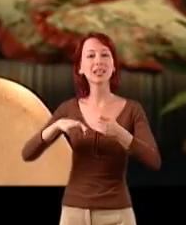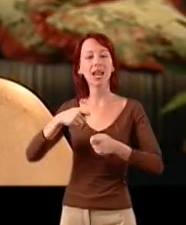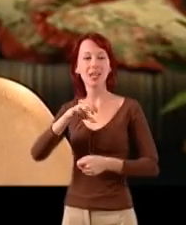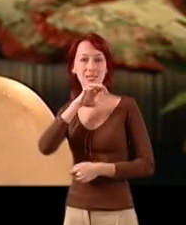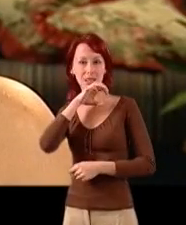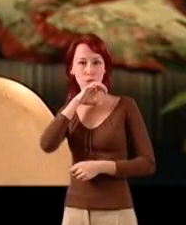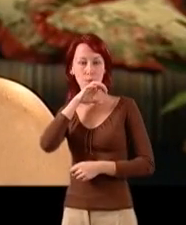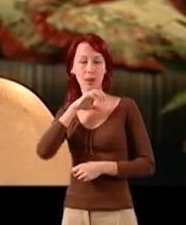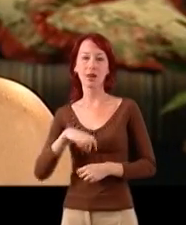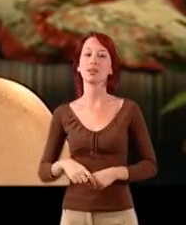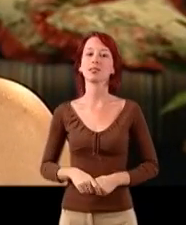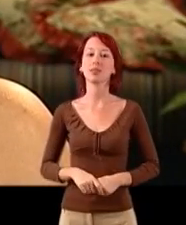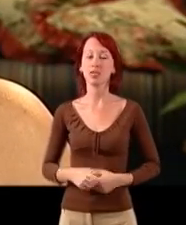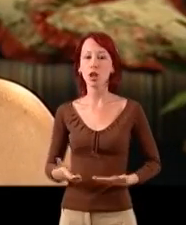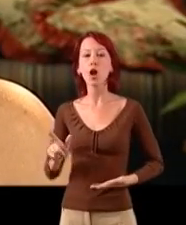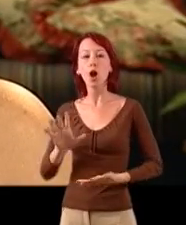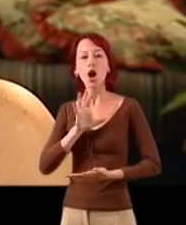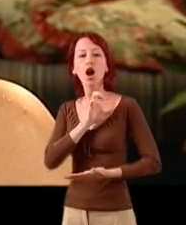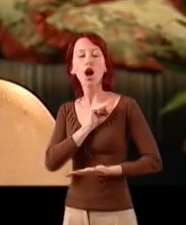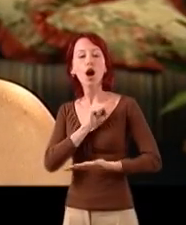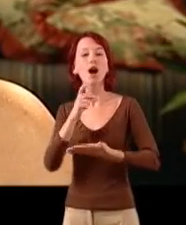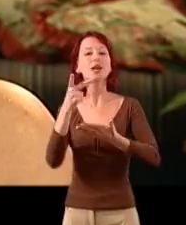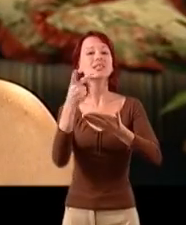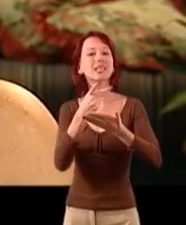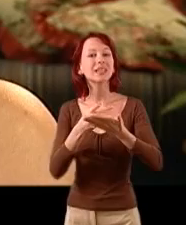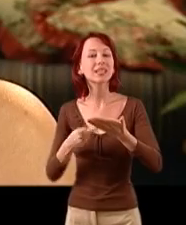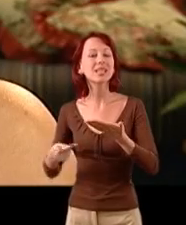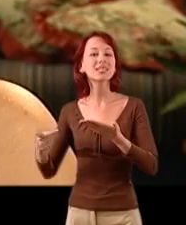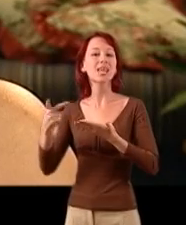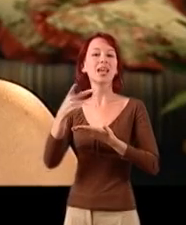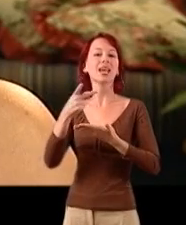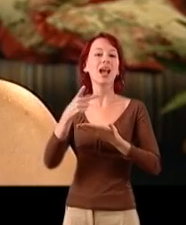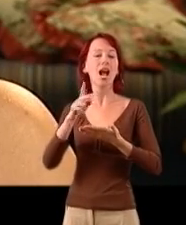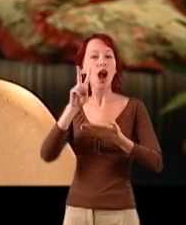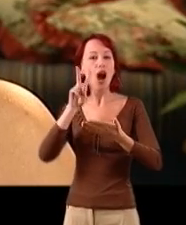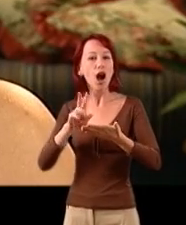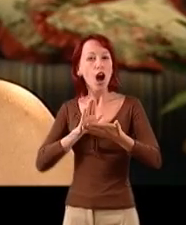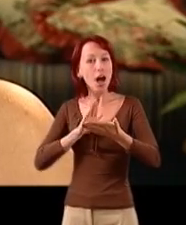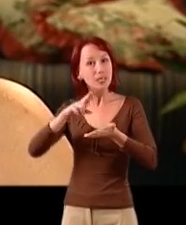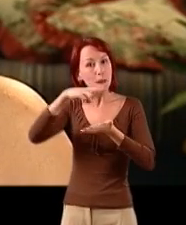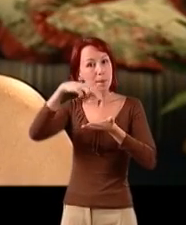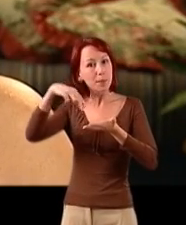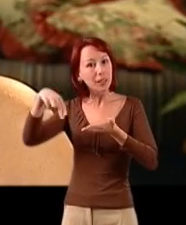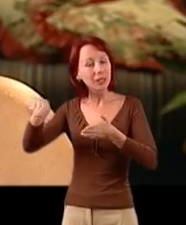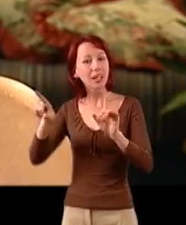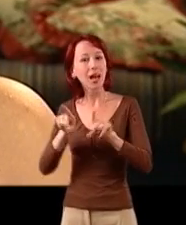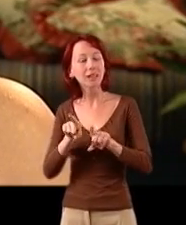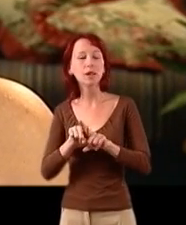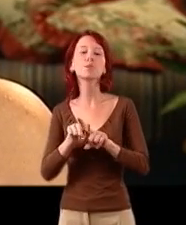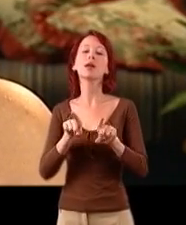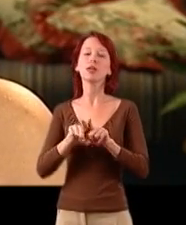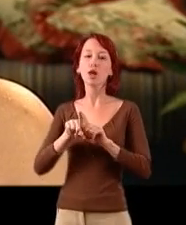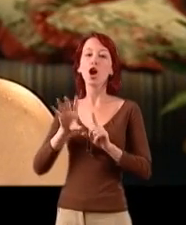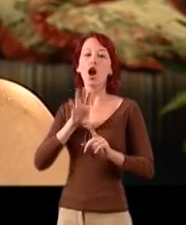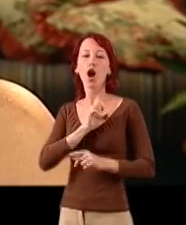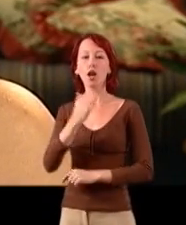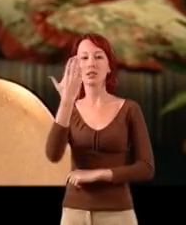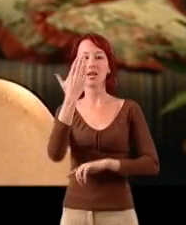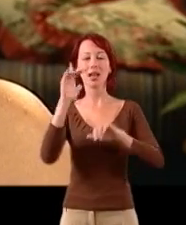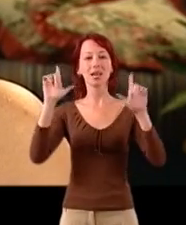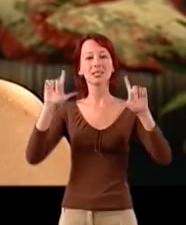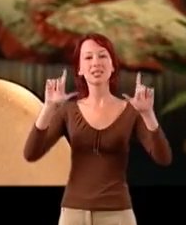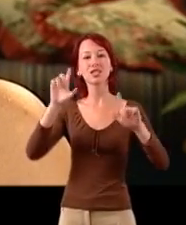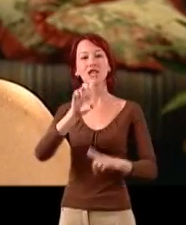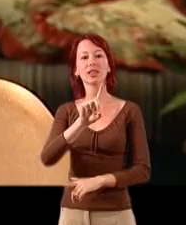de desenhar, de pintar, que eu compro sempre uns livrinhos para ele, para ficar pintando, e de assistir DVD,